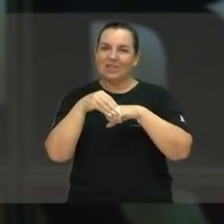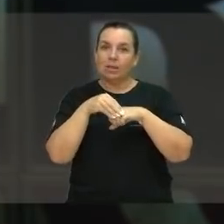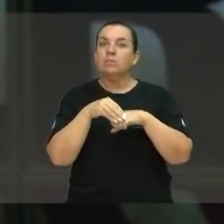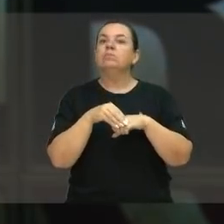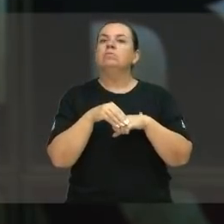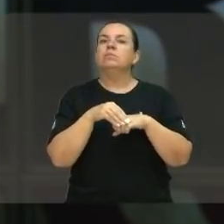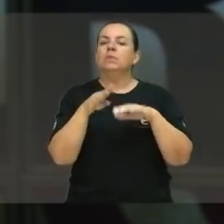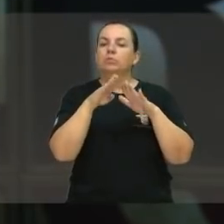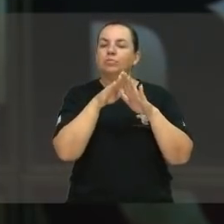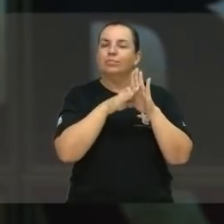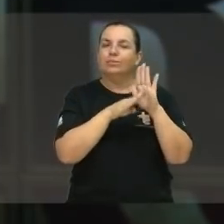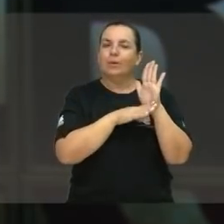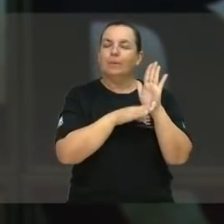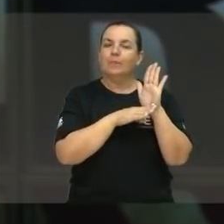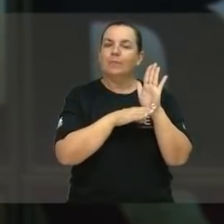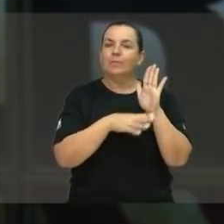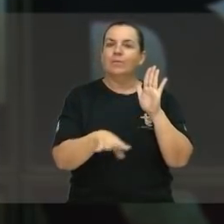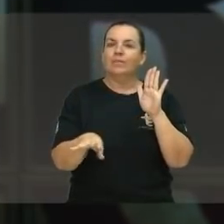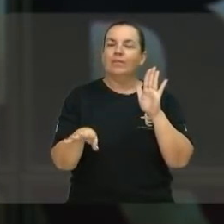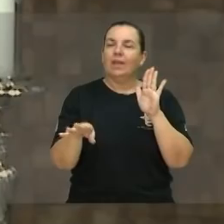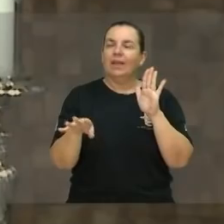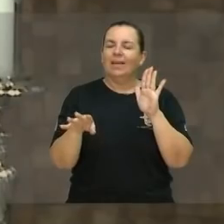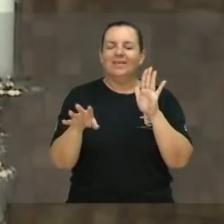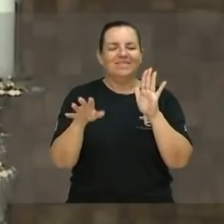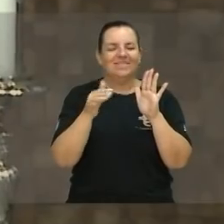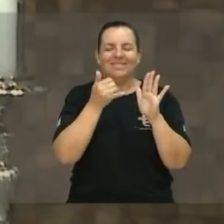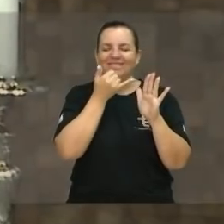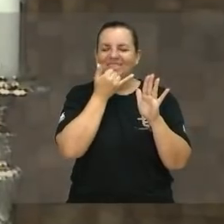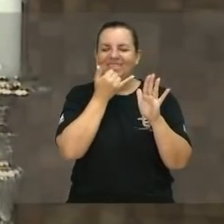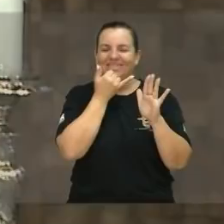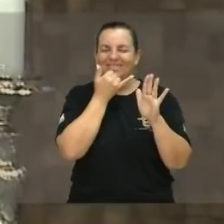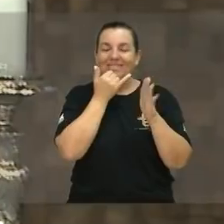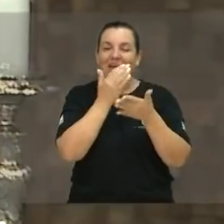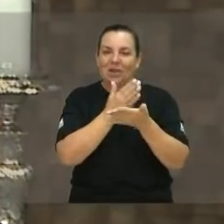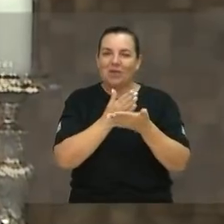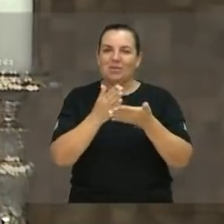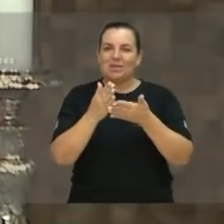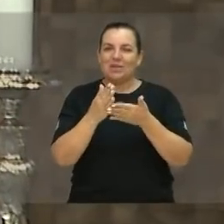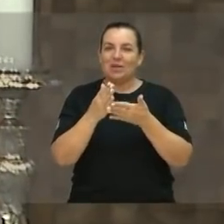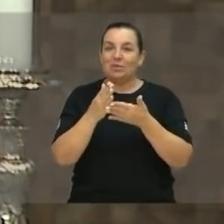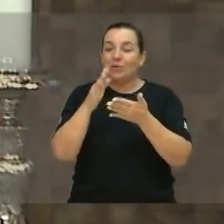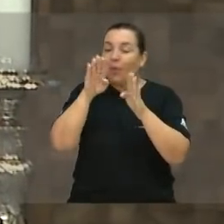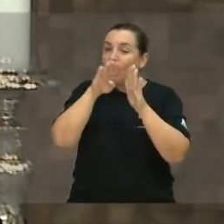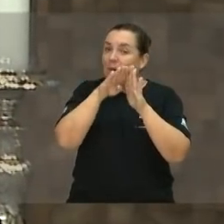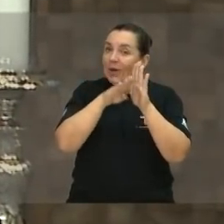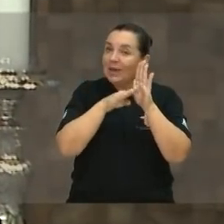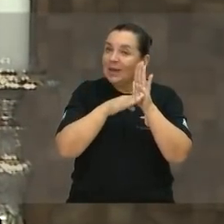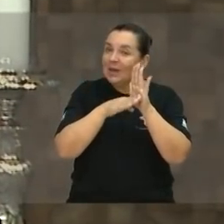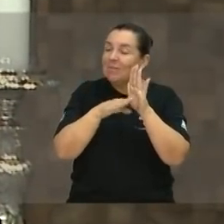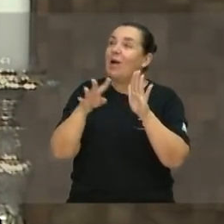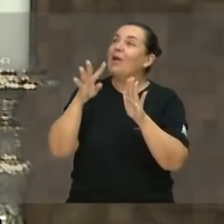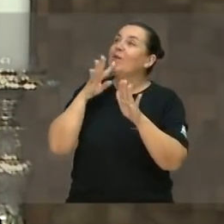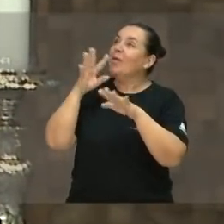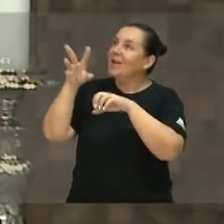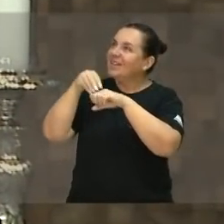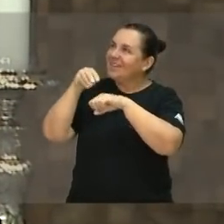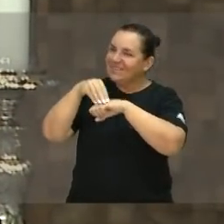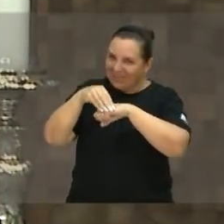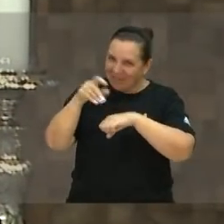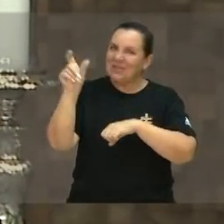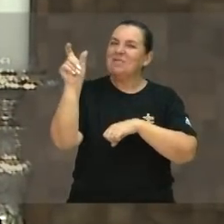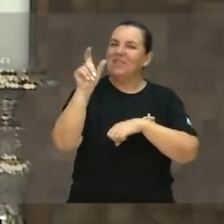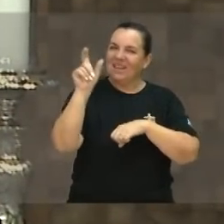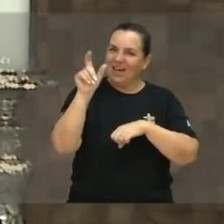com dom josé antonio peruzzo mas para conhecer nós precisamos ouvir a palavra de deus